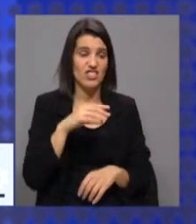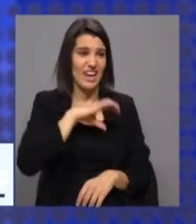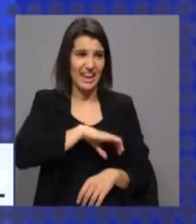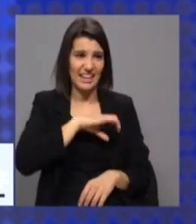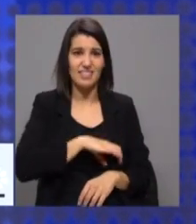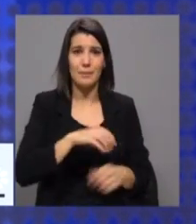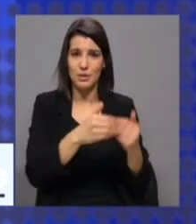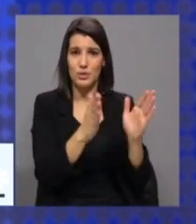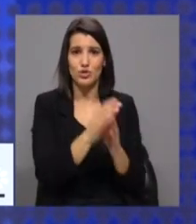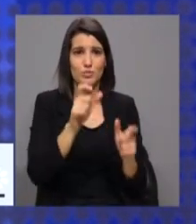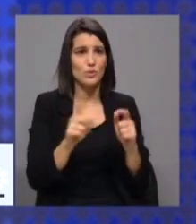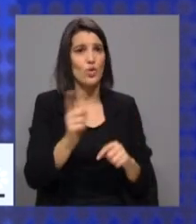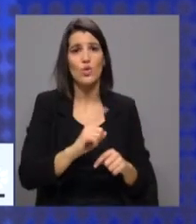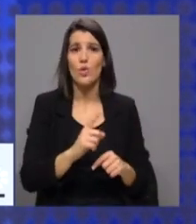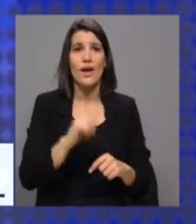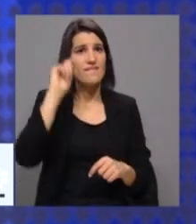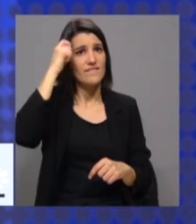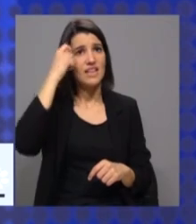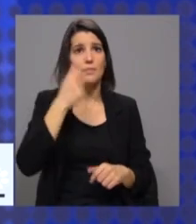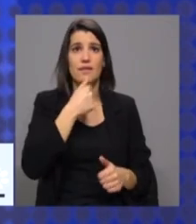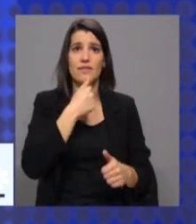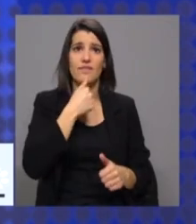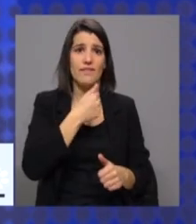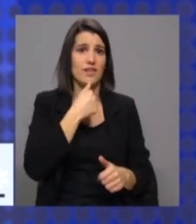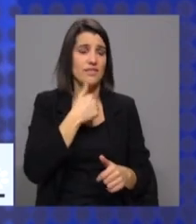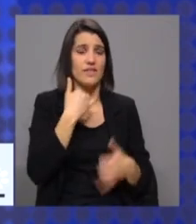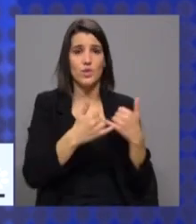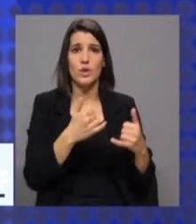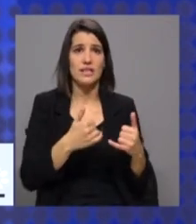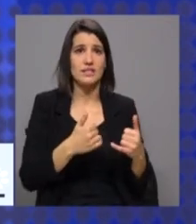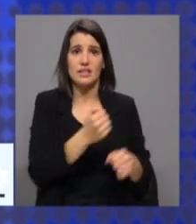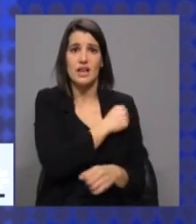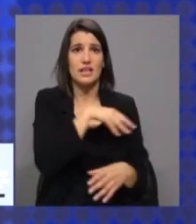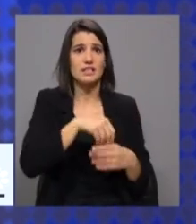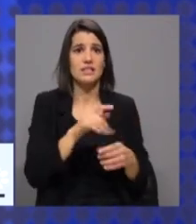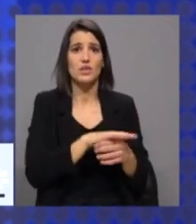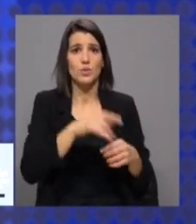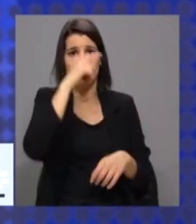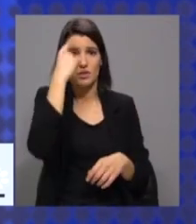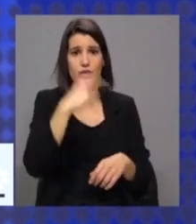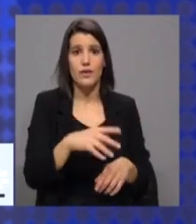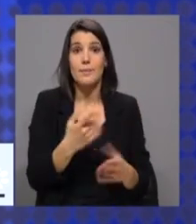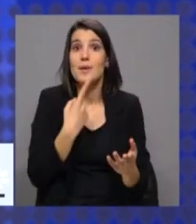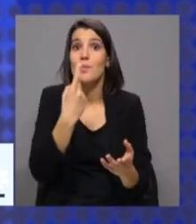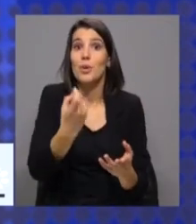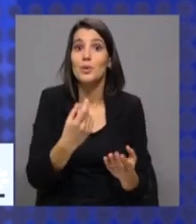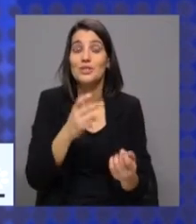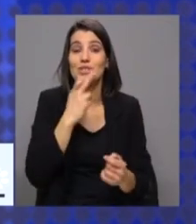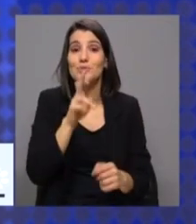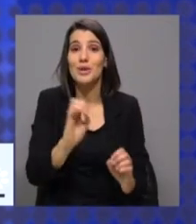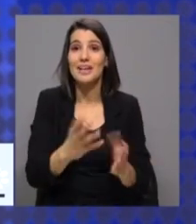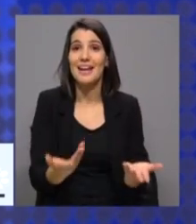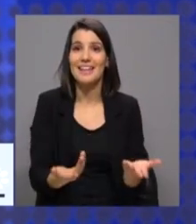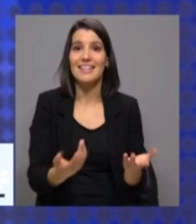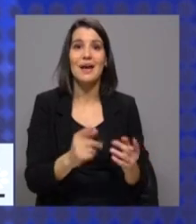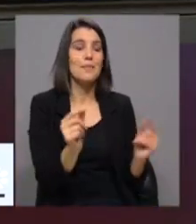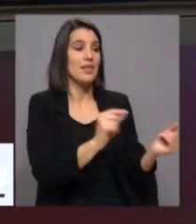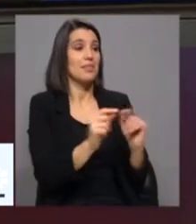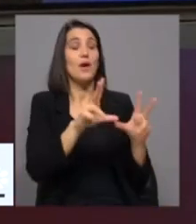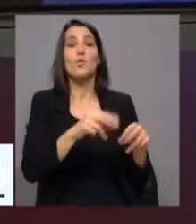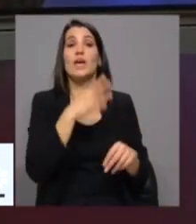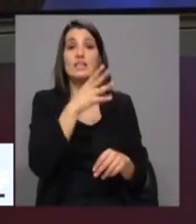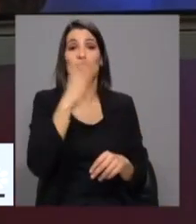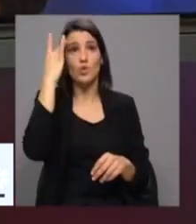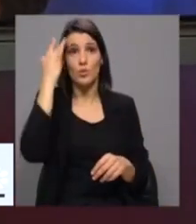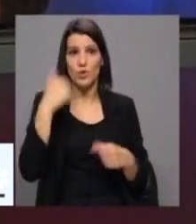não é para vítimas de violência doméstica ou para quem está numa situação difícil... E não me respondeu à minha pergunta, para terminar. Mas é que é bom saber-se, porque isto foi discutido e nunca se disseram números. Eu fui